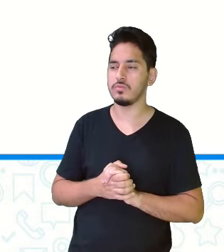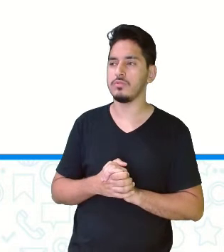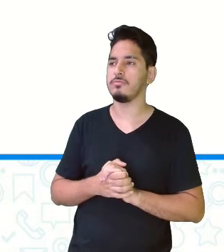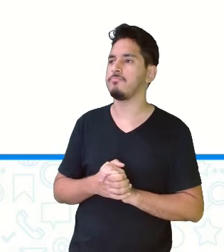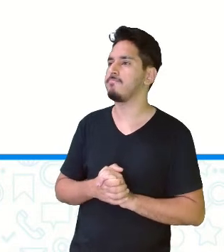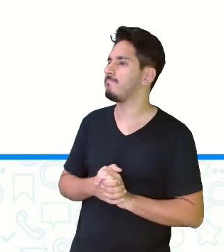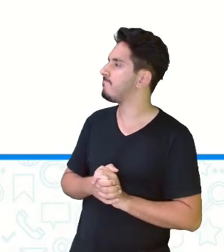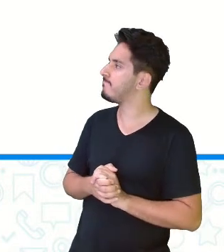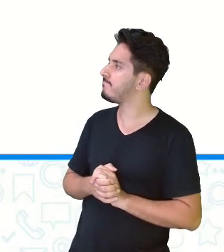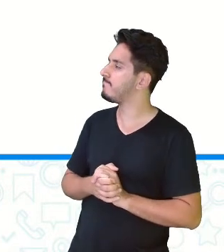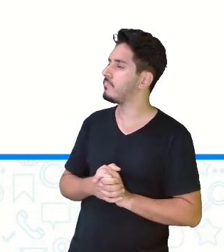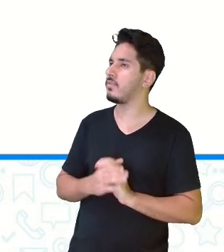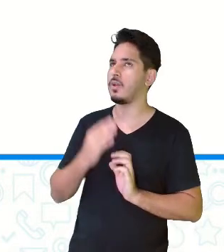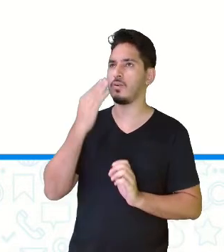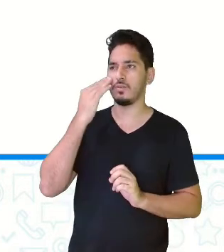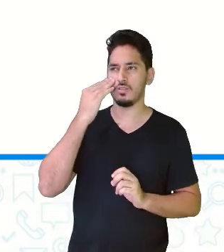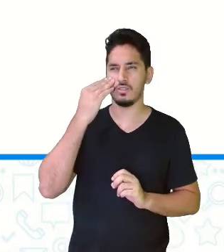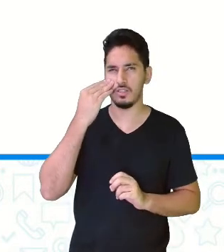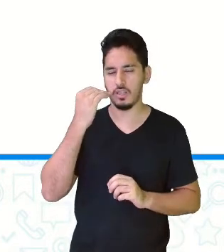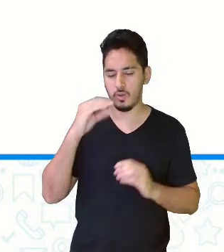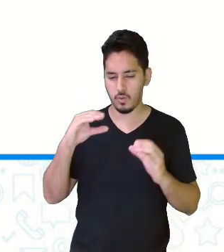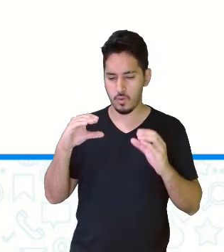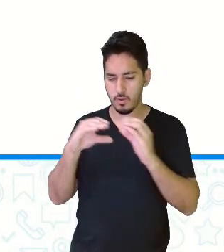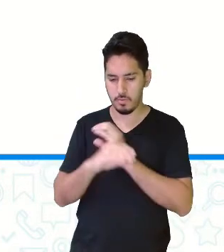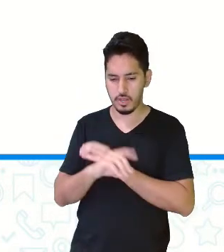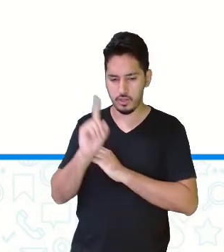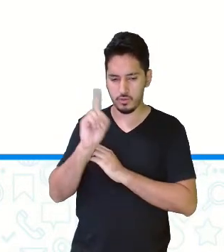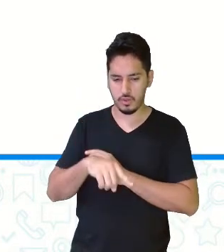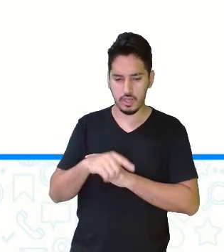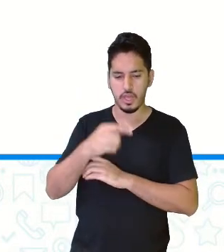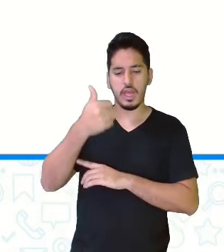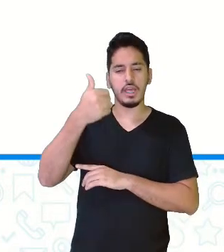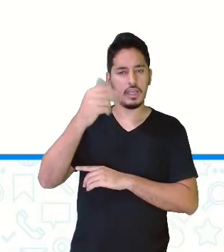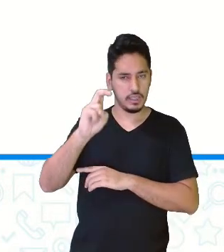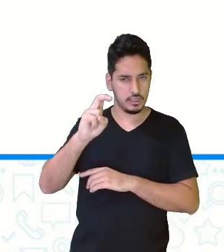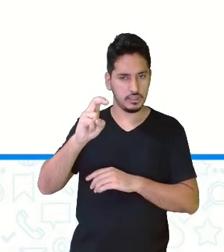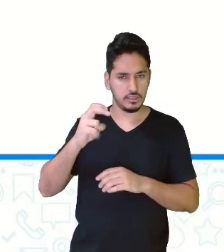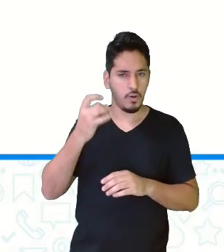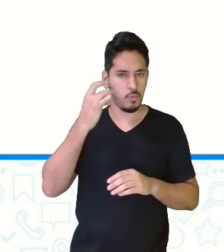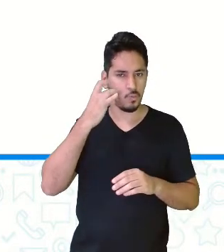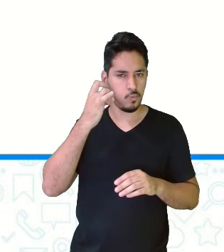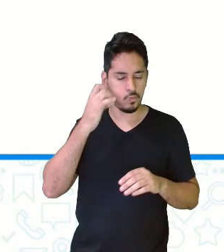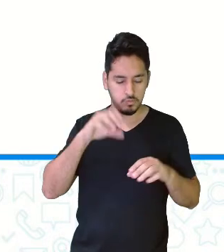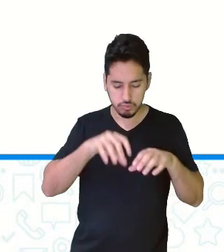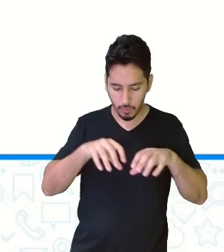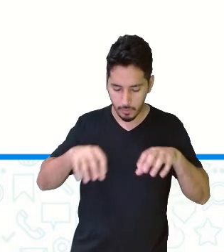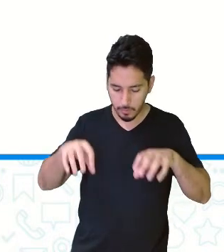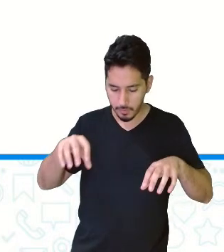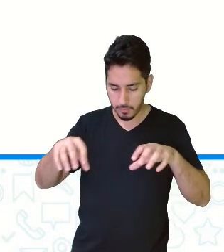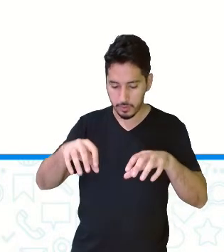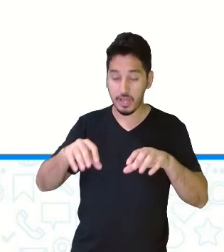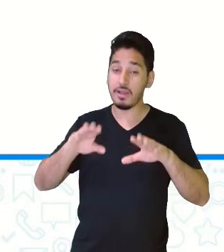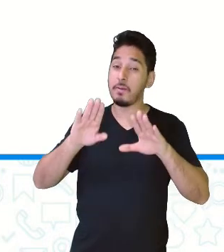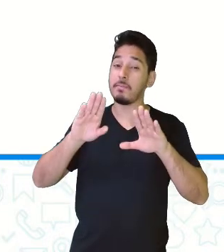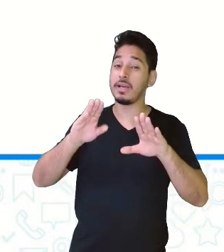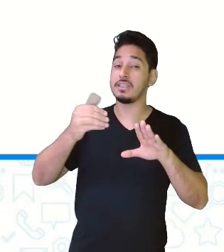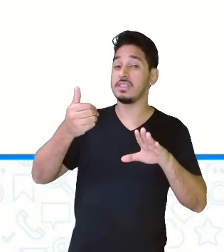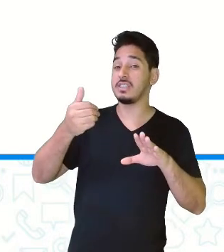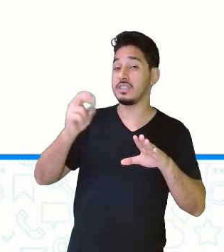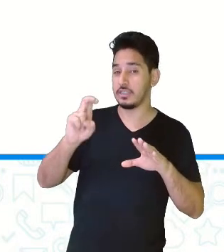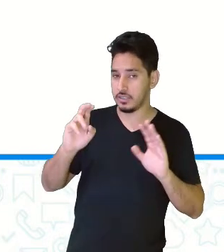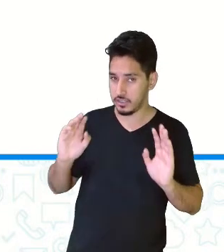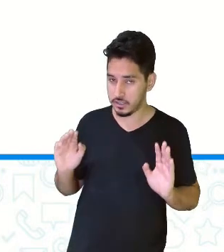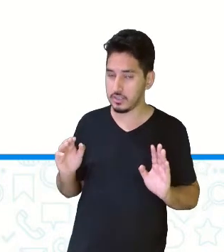Eu sei que o meu total é de 15 bombons, mas esses 15 bombons,